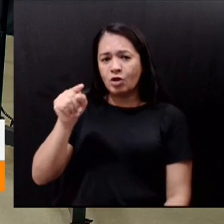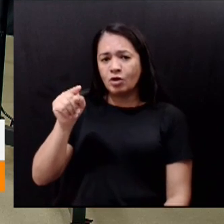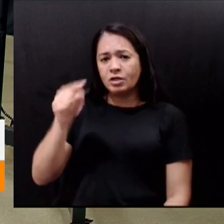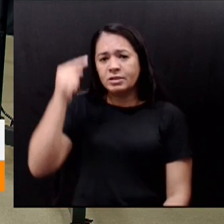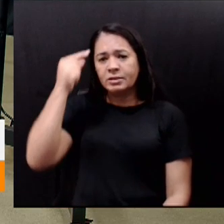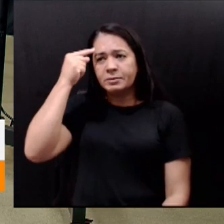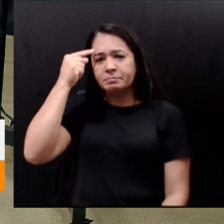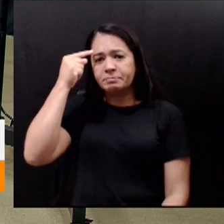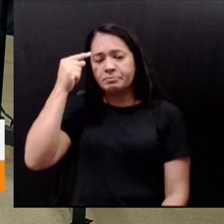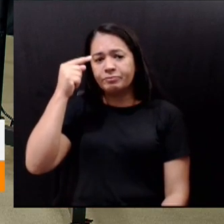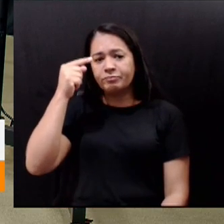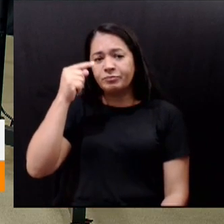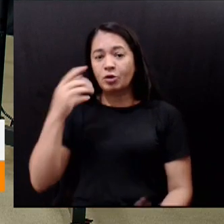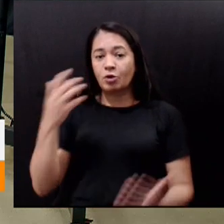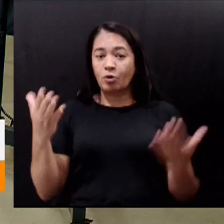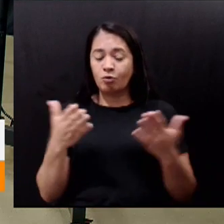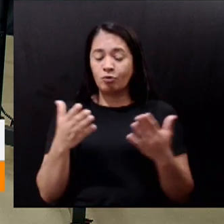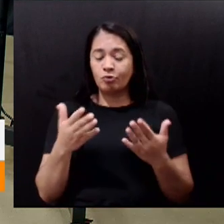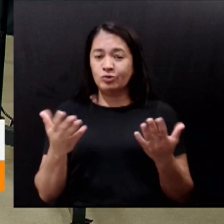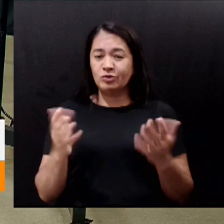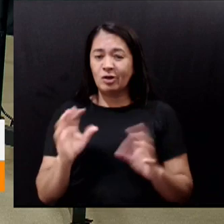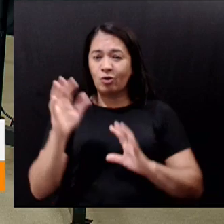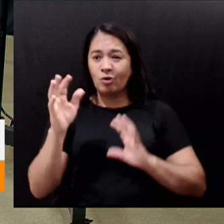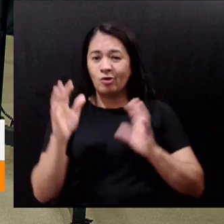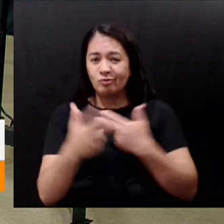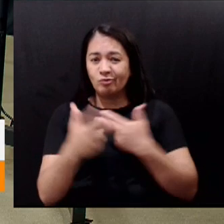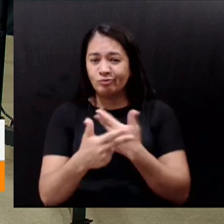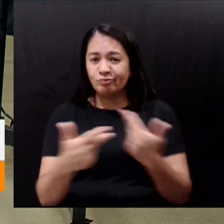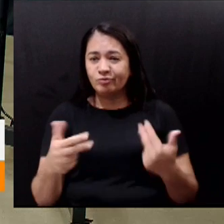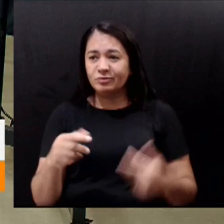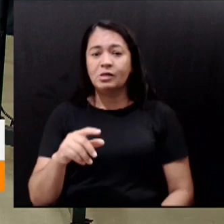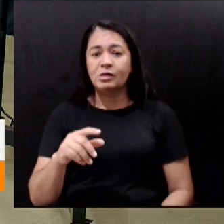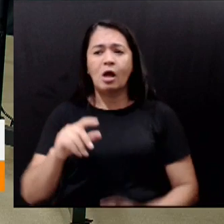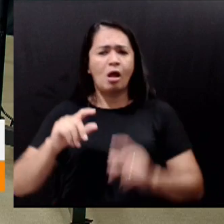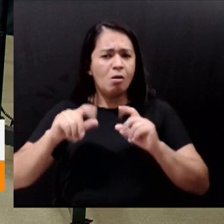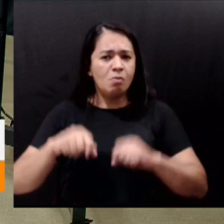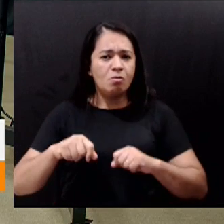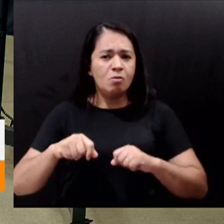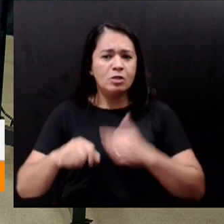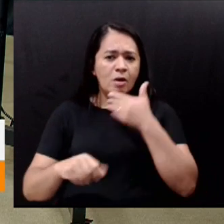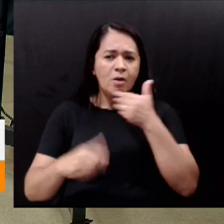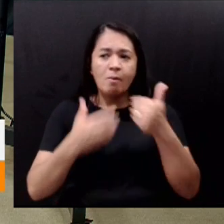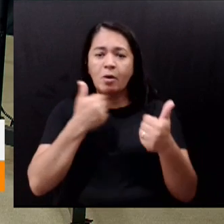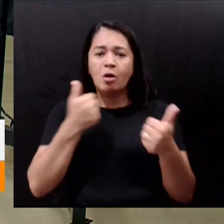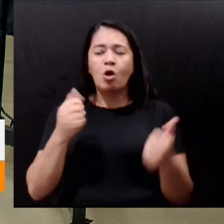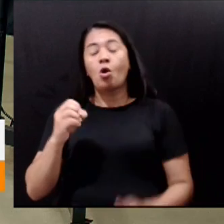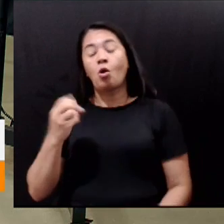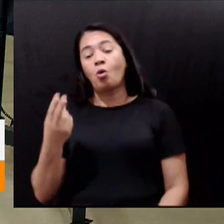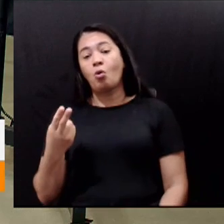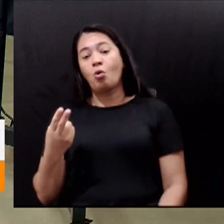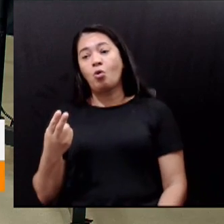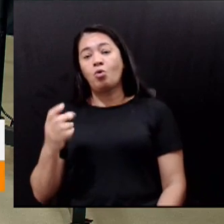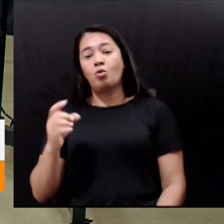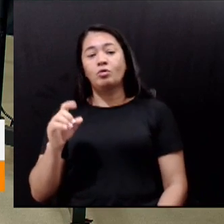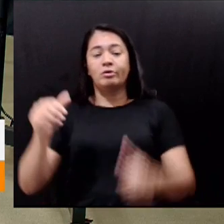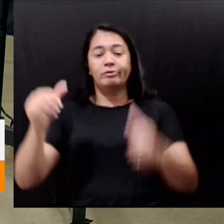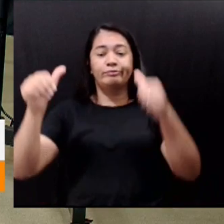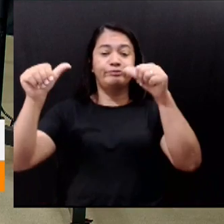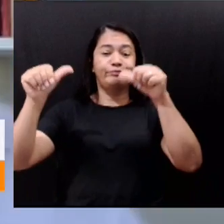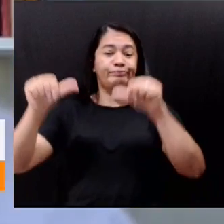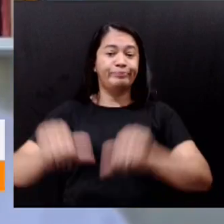coisas caminham hoje, a gente tem ainda a possibilidade de melhorar ou o negócio só é daqui para baixo?